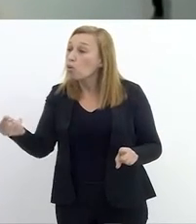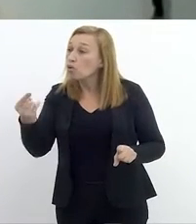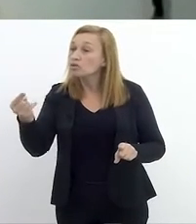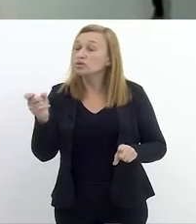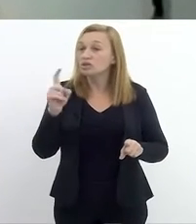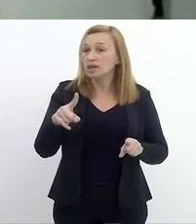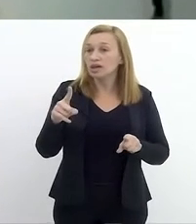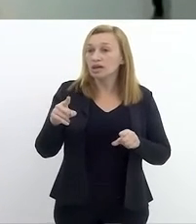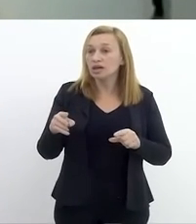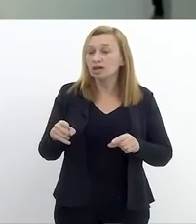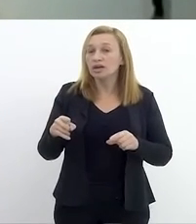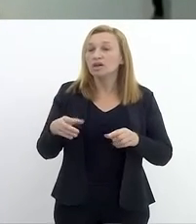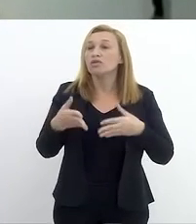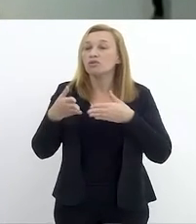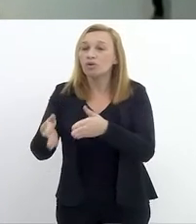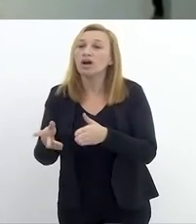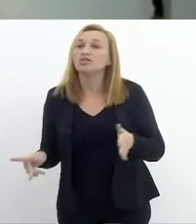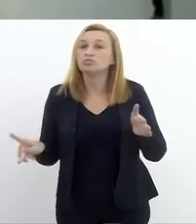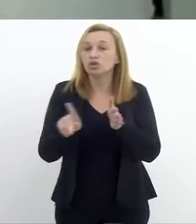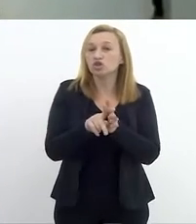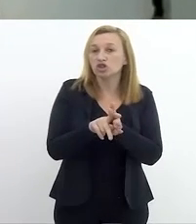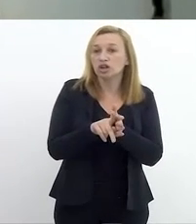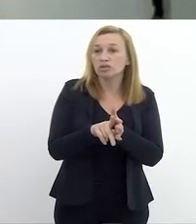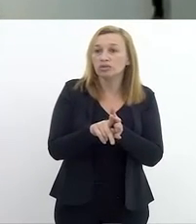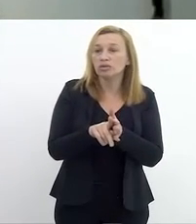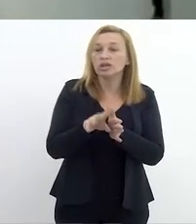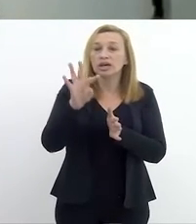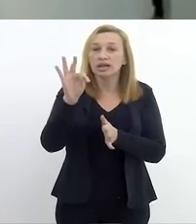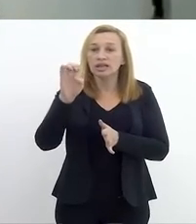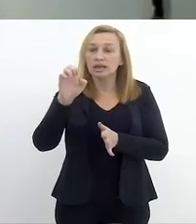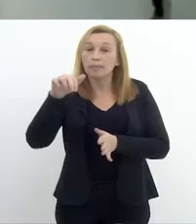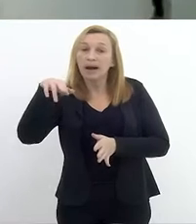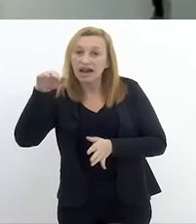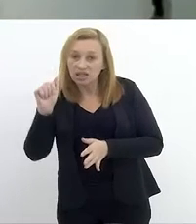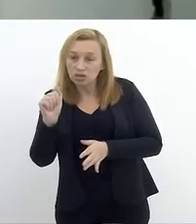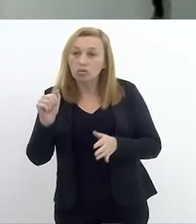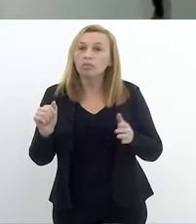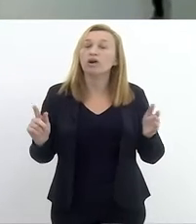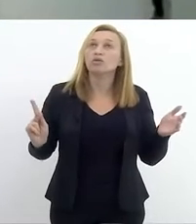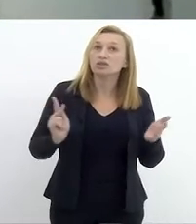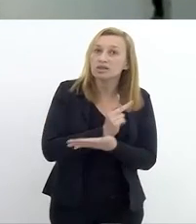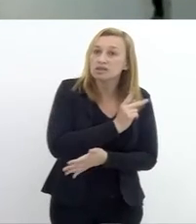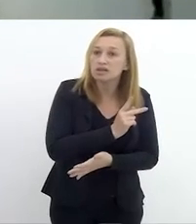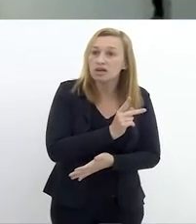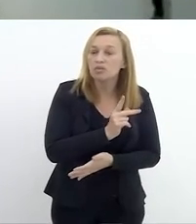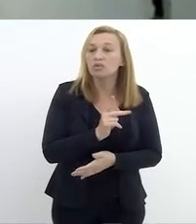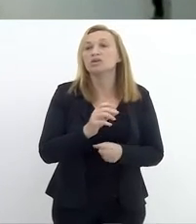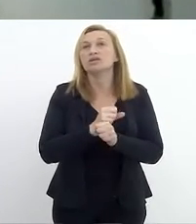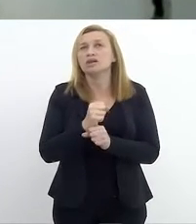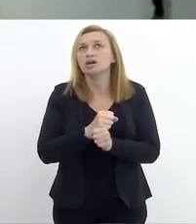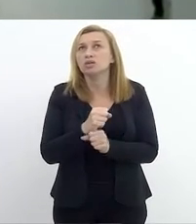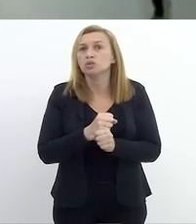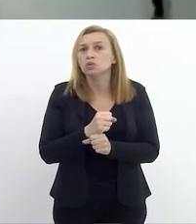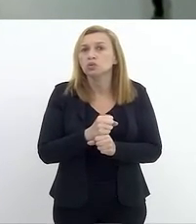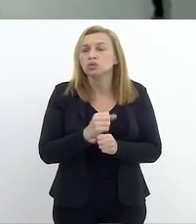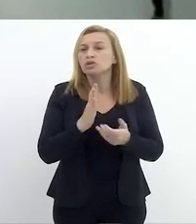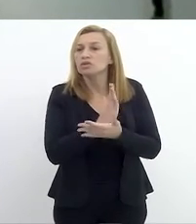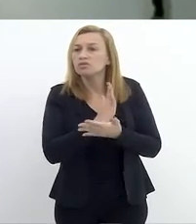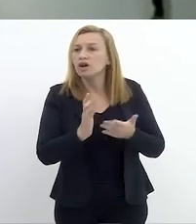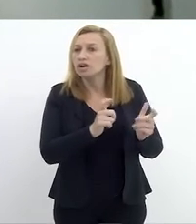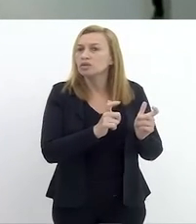articulação entre os vários atores, e outros são destinados a projetos, às vezes até